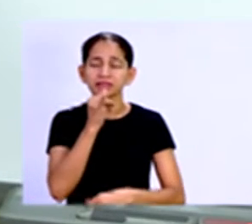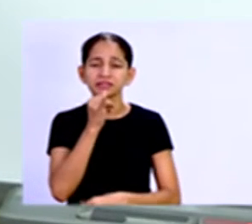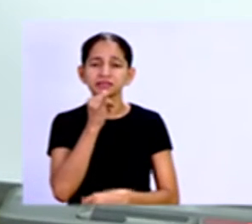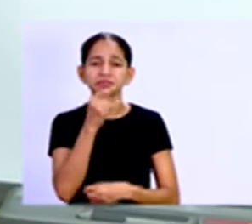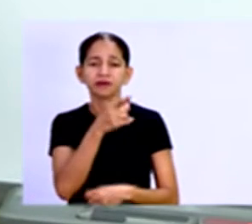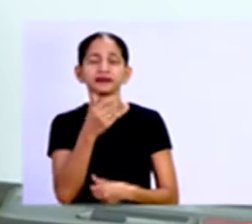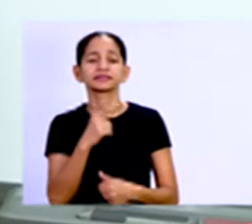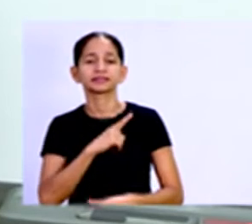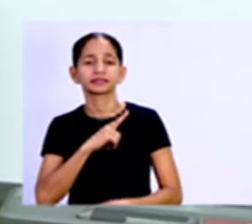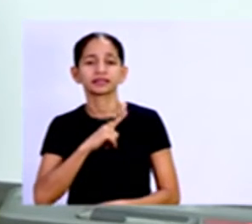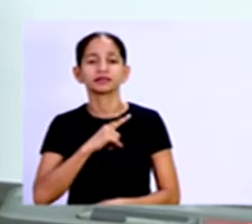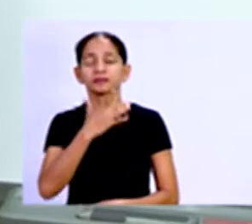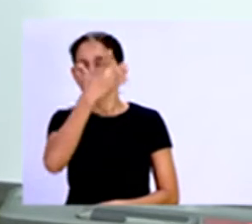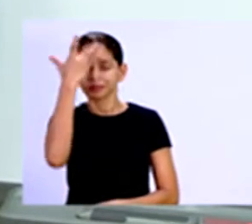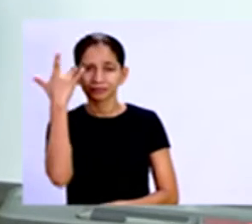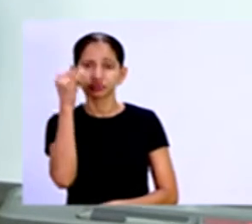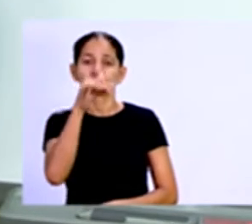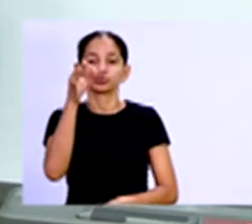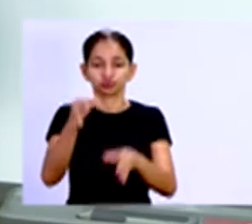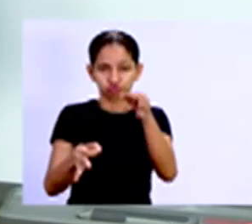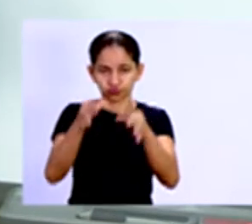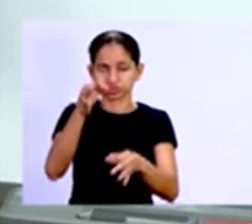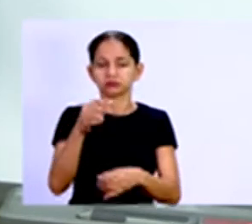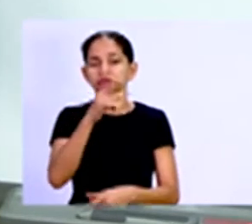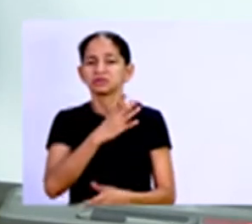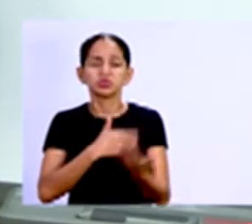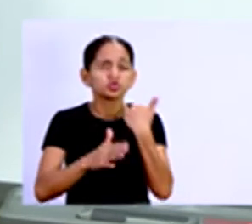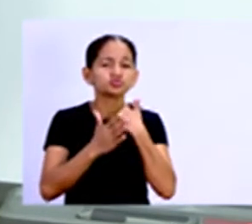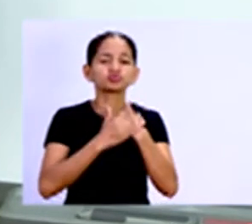imaginar essa figura desse juiz, né? Com todas